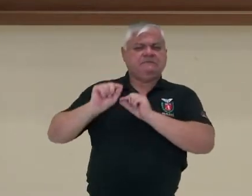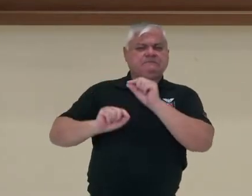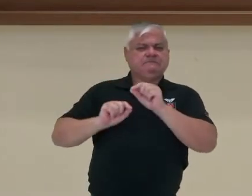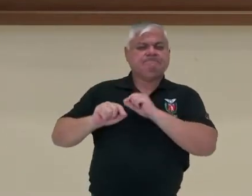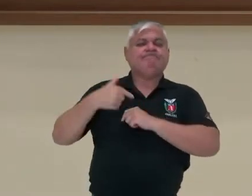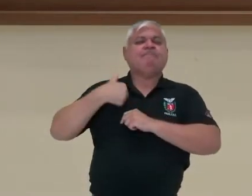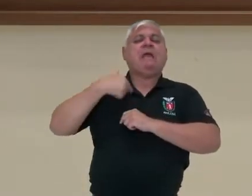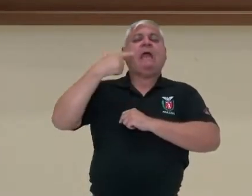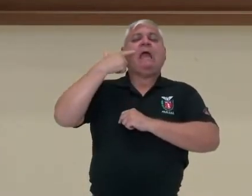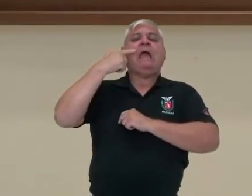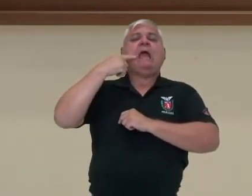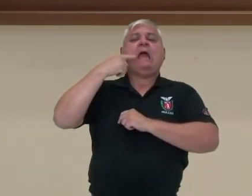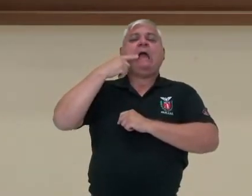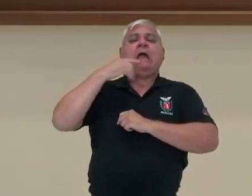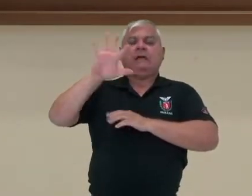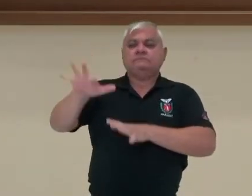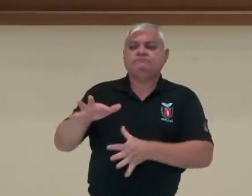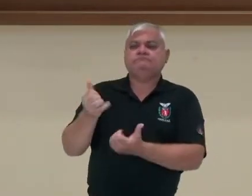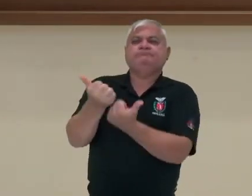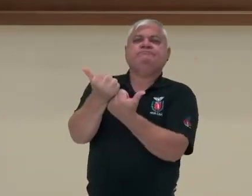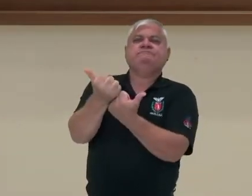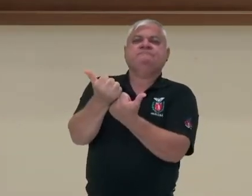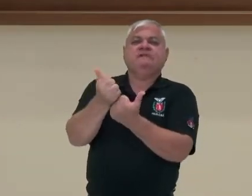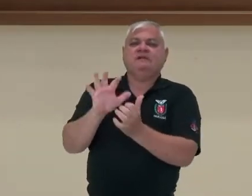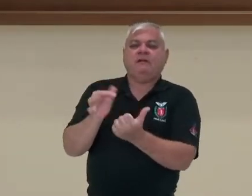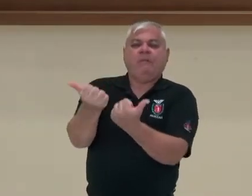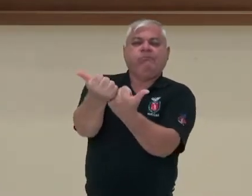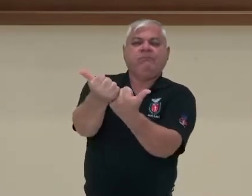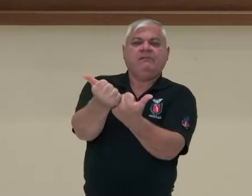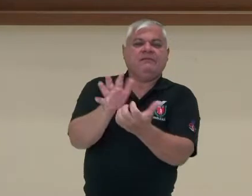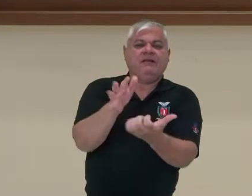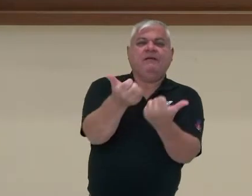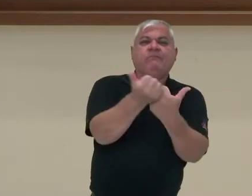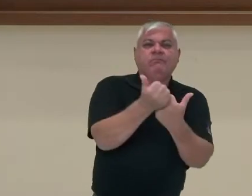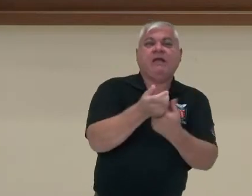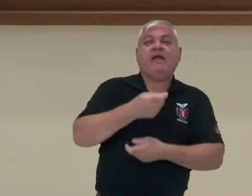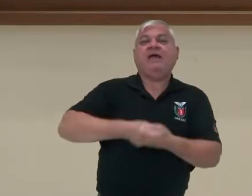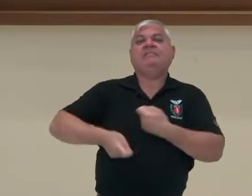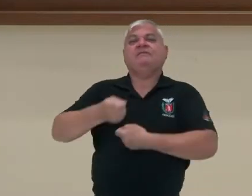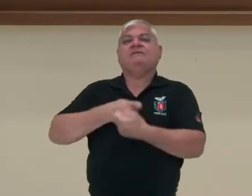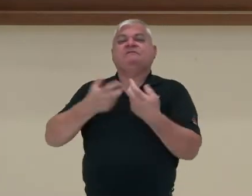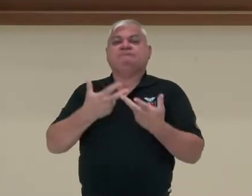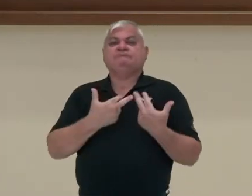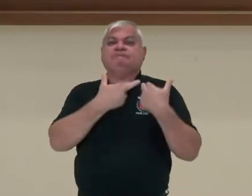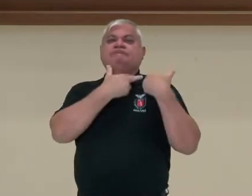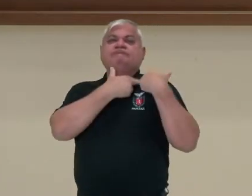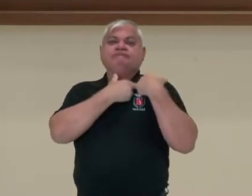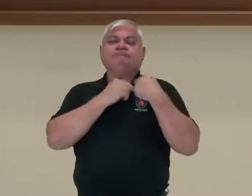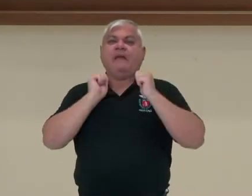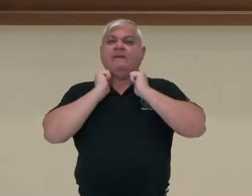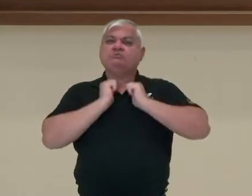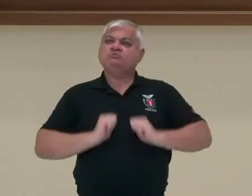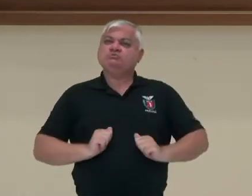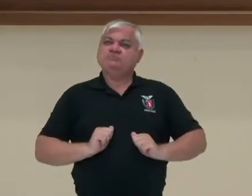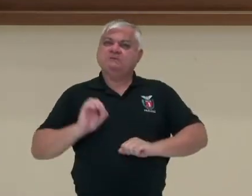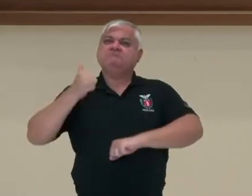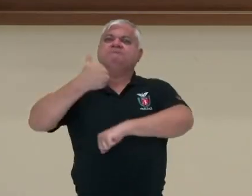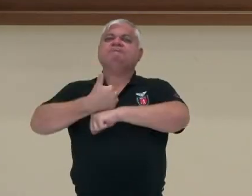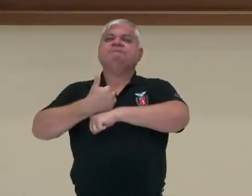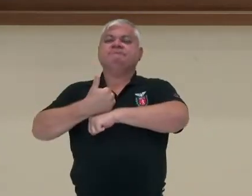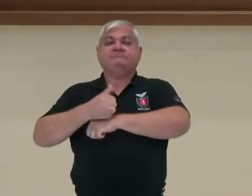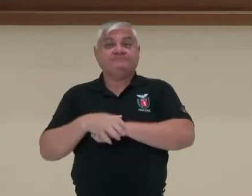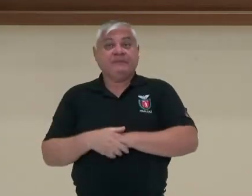particulares administrassem essas terras descobertas, né? Tomada posse, né? Onde eles haviam tomado